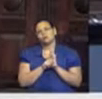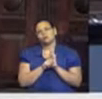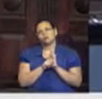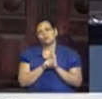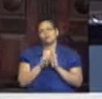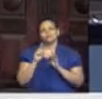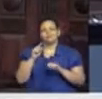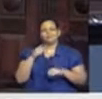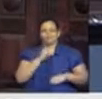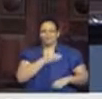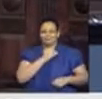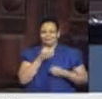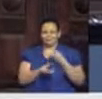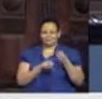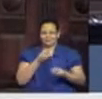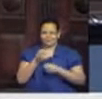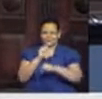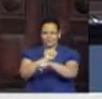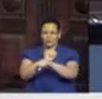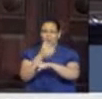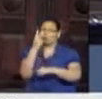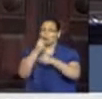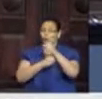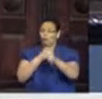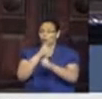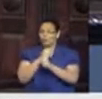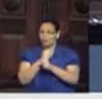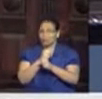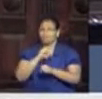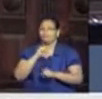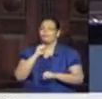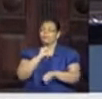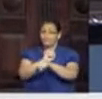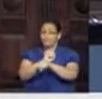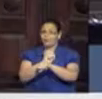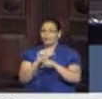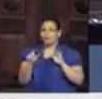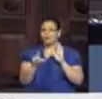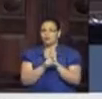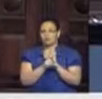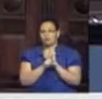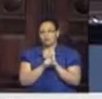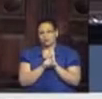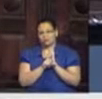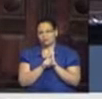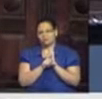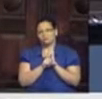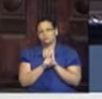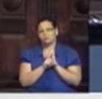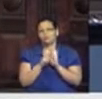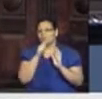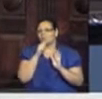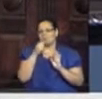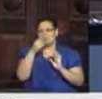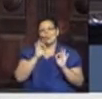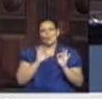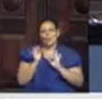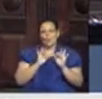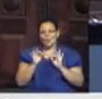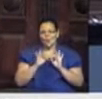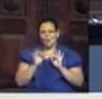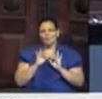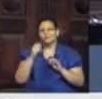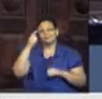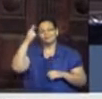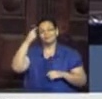os incentivos por 2 anos, e também na lei do FEF, ninguém se lembrou do